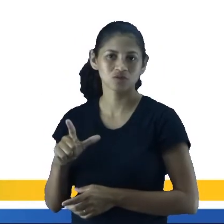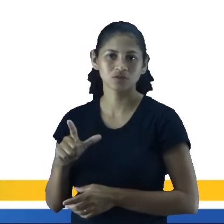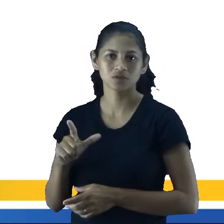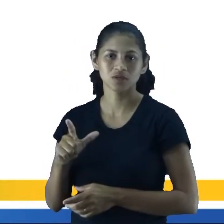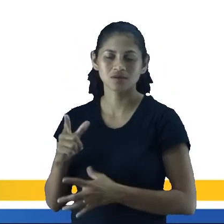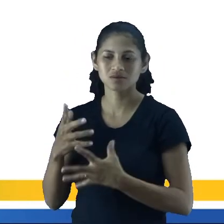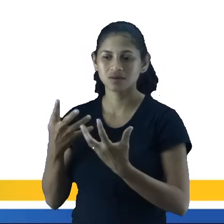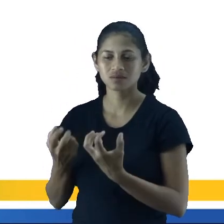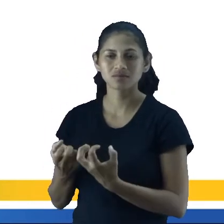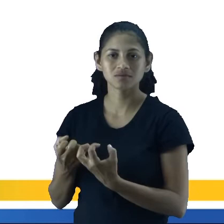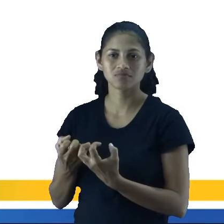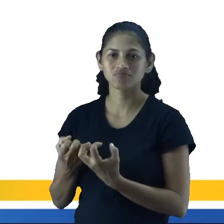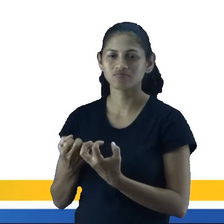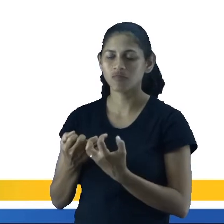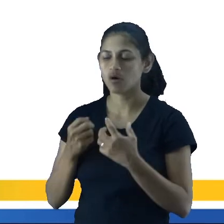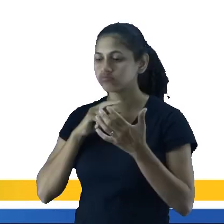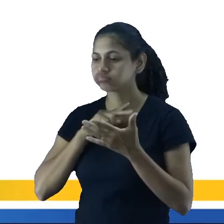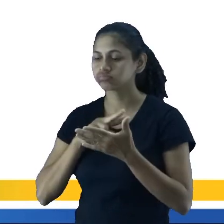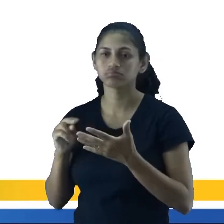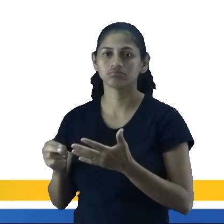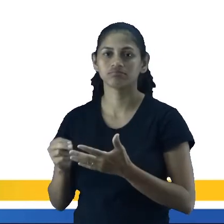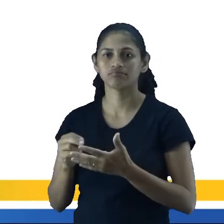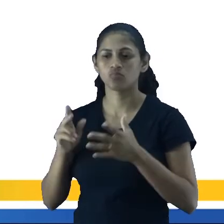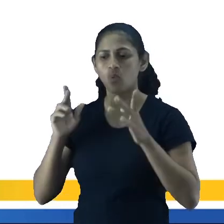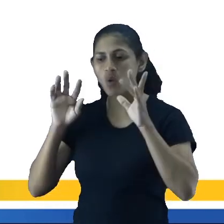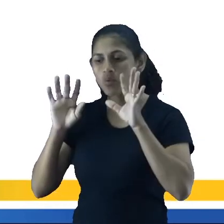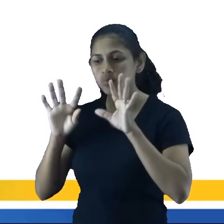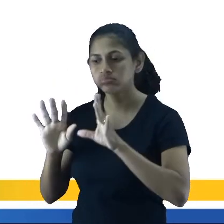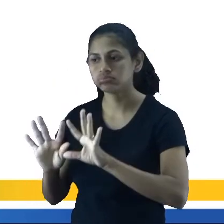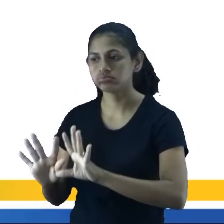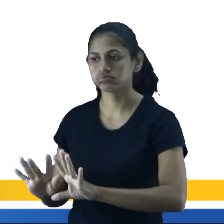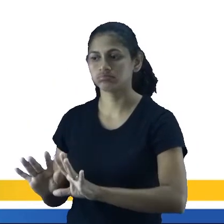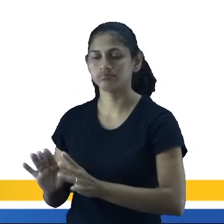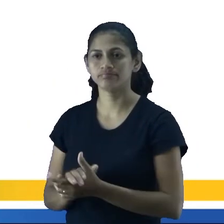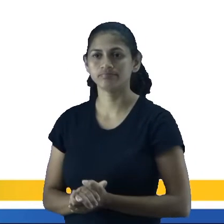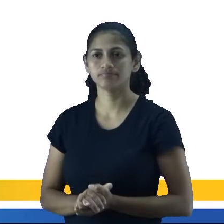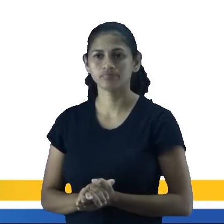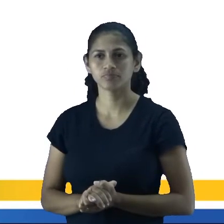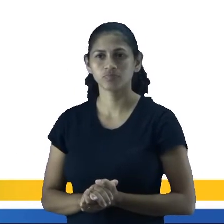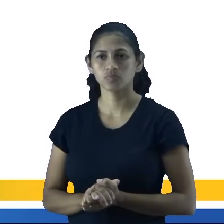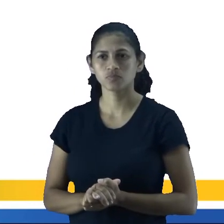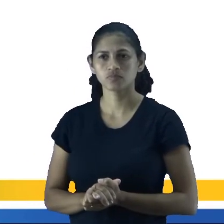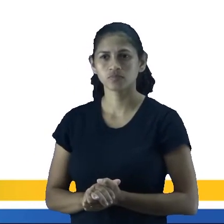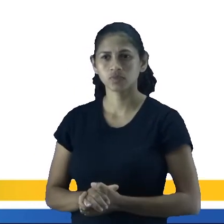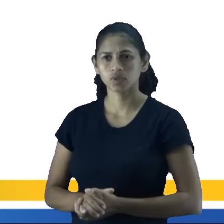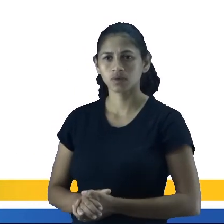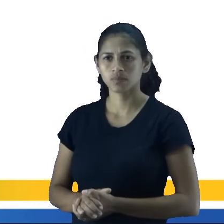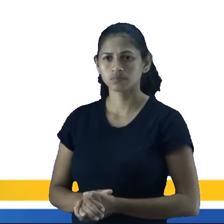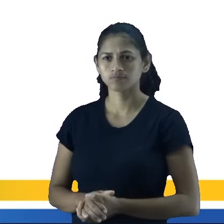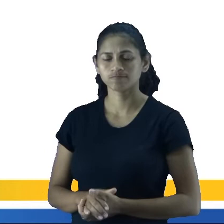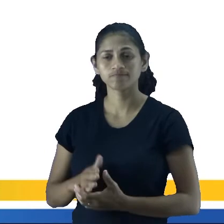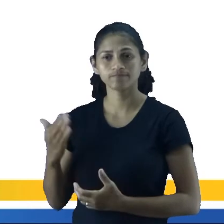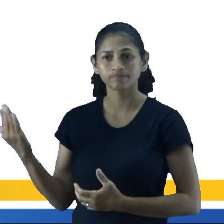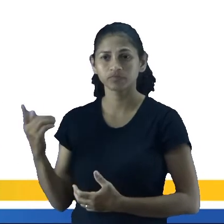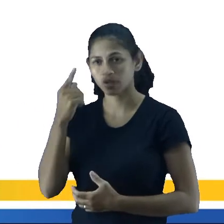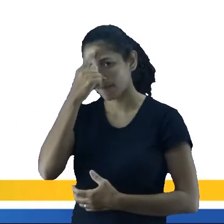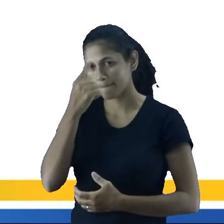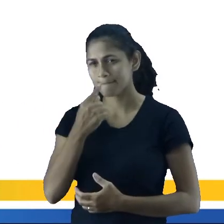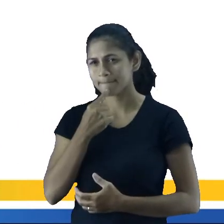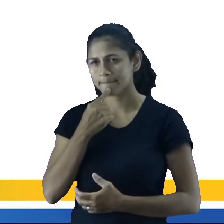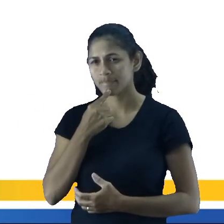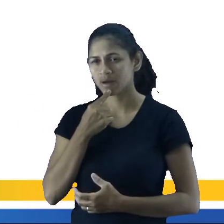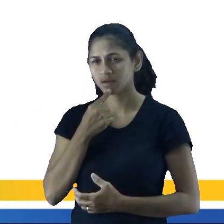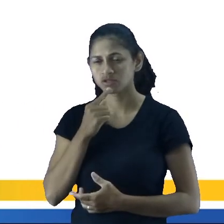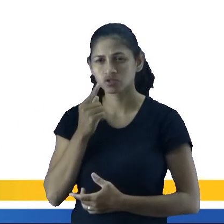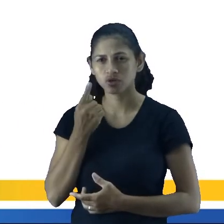que chegam do campo. Olha só as situações, né? Muita gente, aí nessa primeira imagem a gente vê muita gente